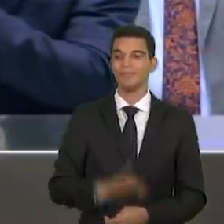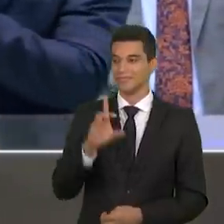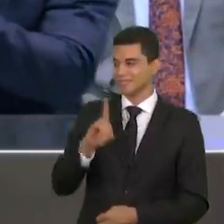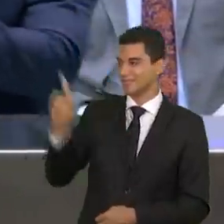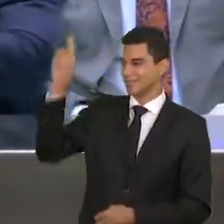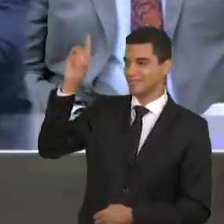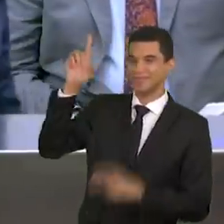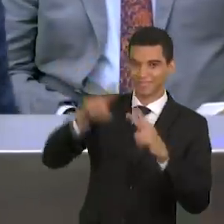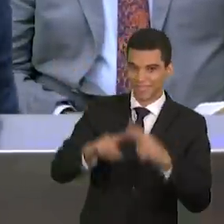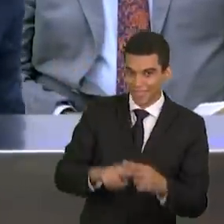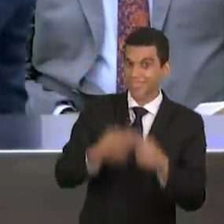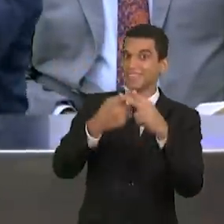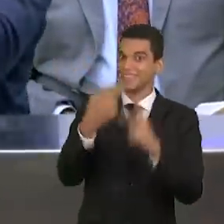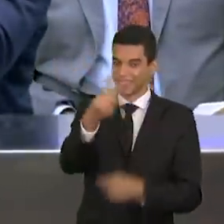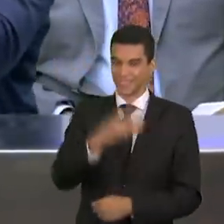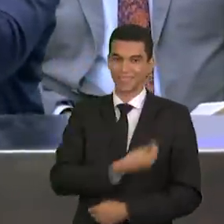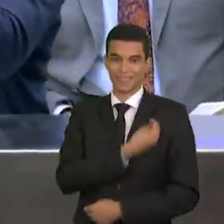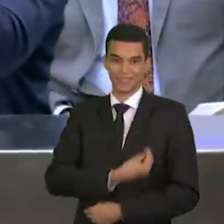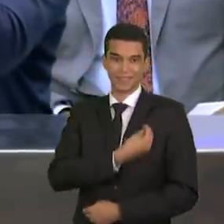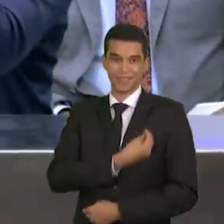Deus está provendo algo.